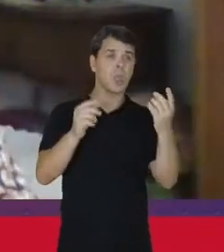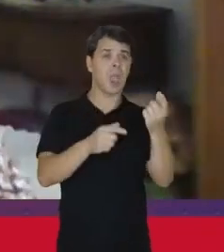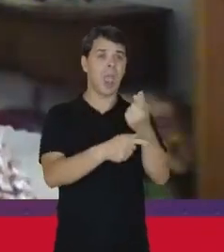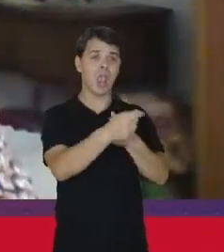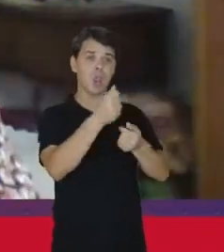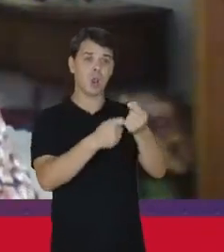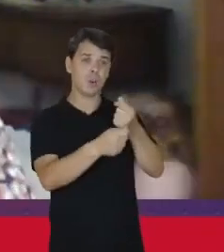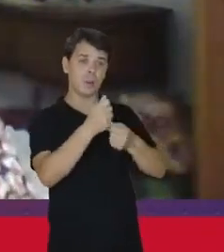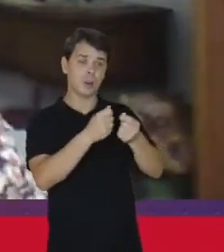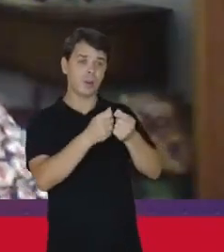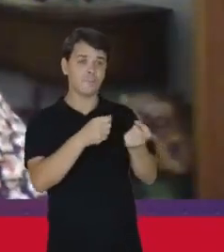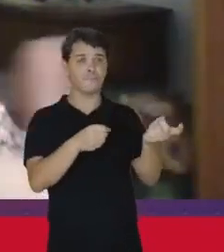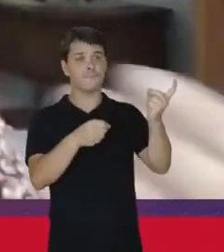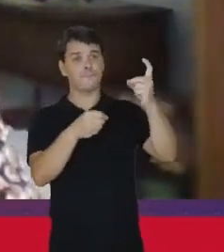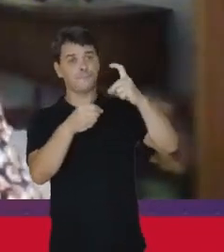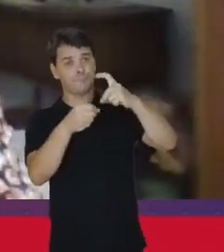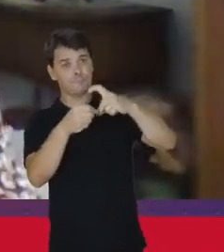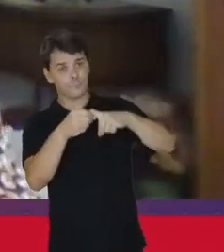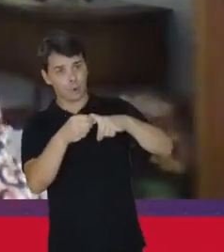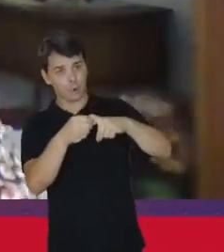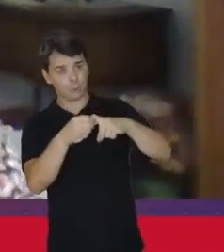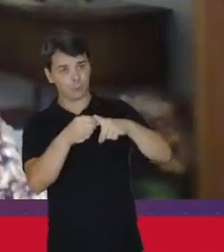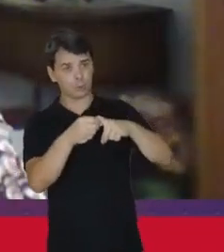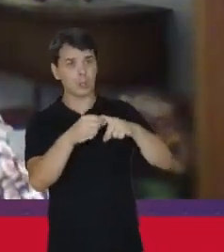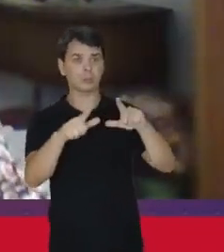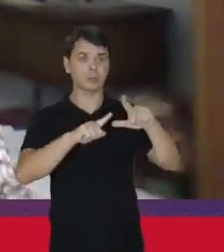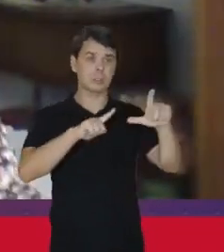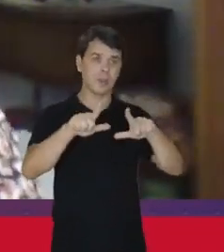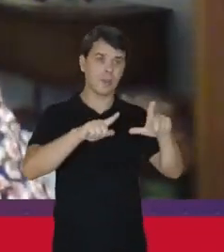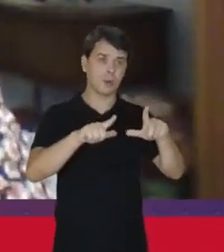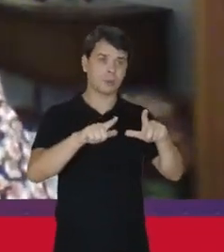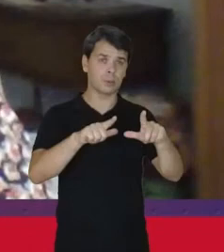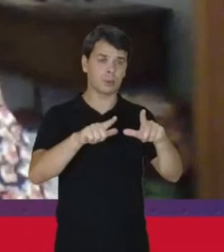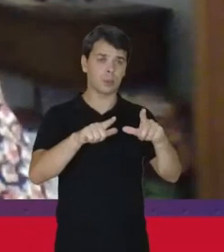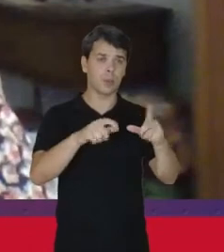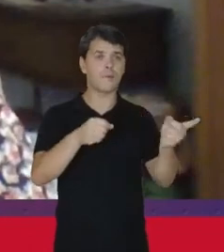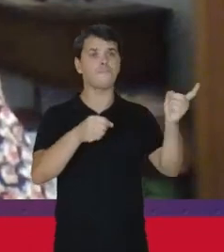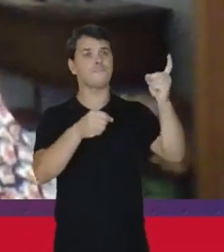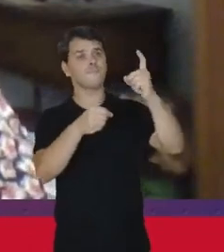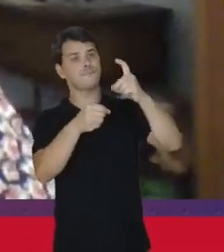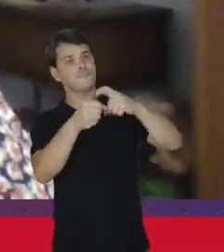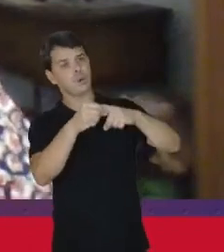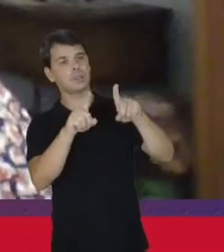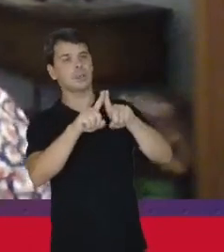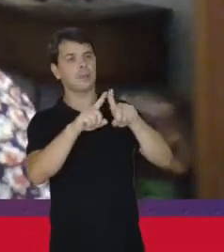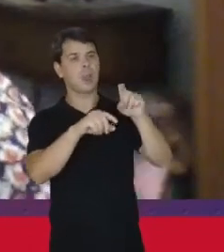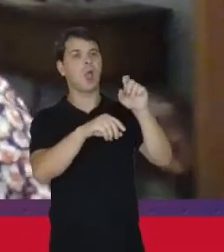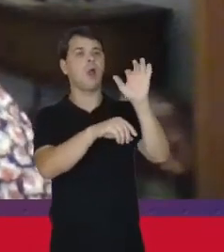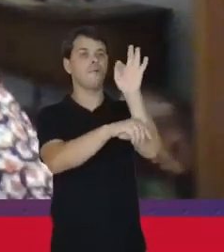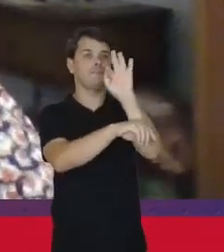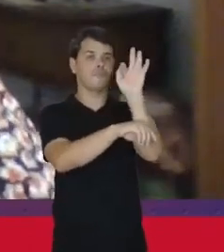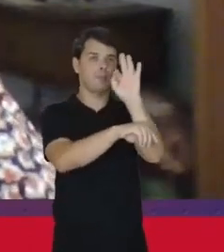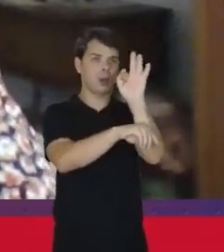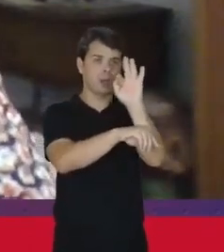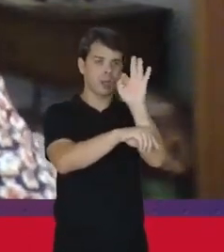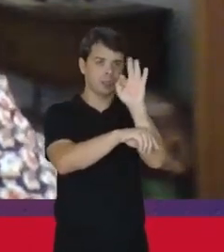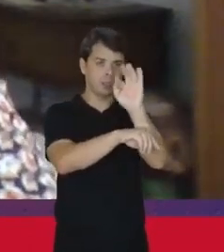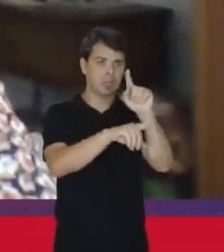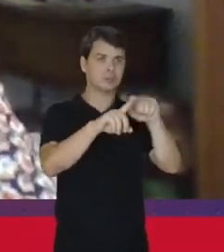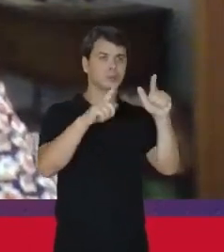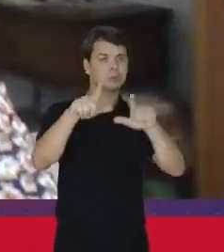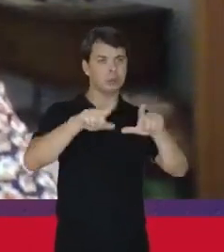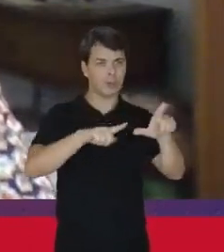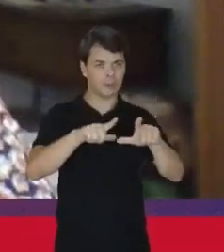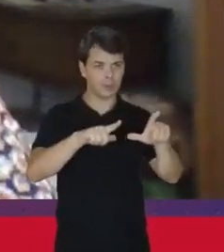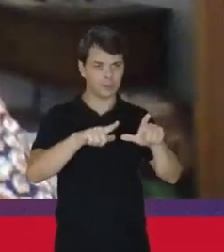economia retoma, voltam os empregos e se retoma o nível de formalidade. Então, o nível de